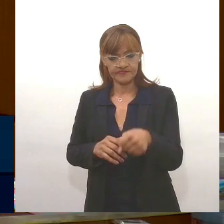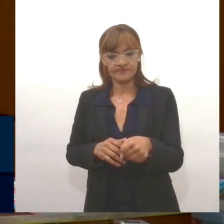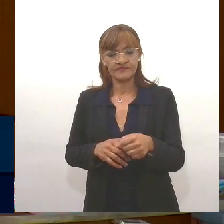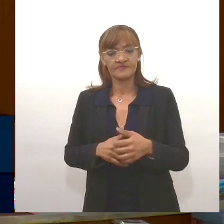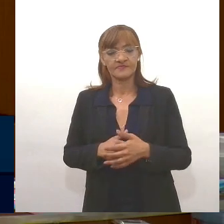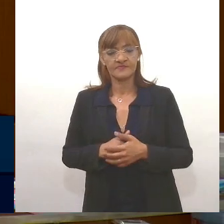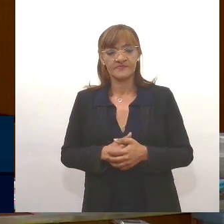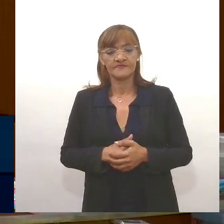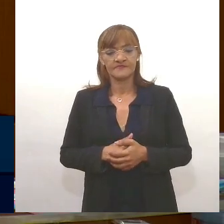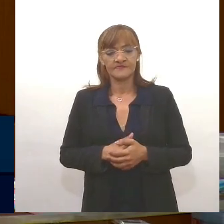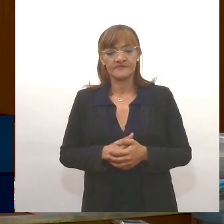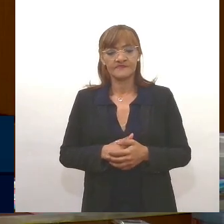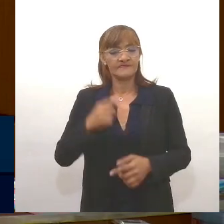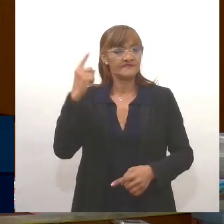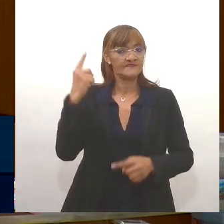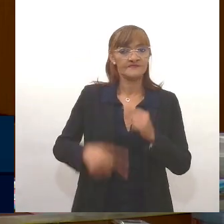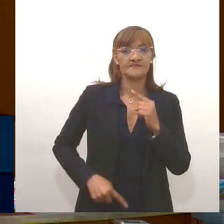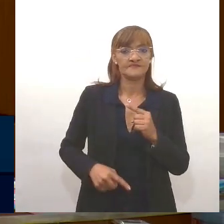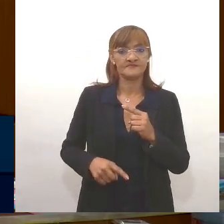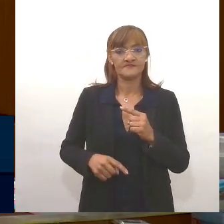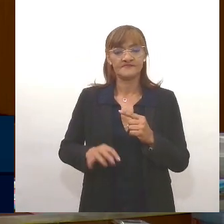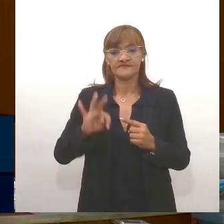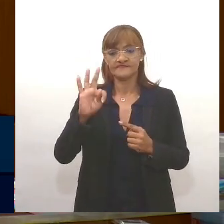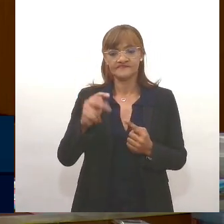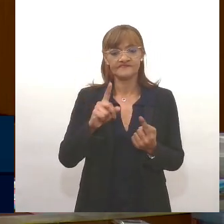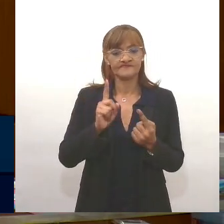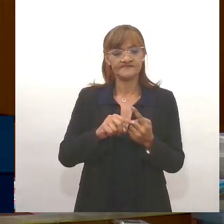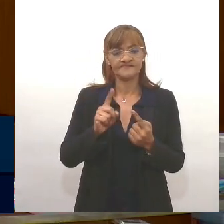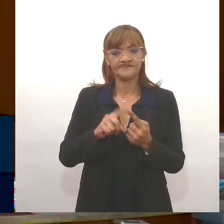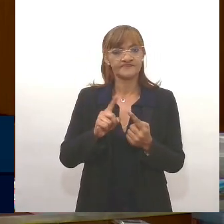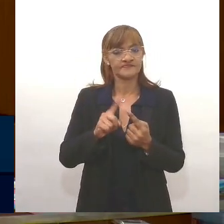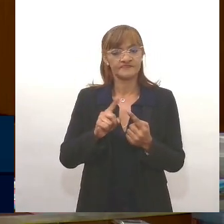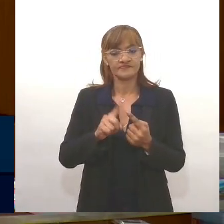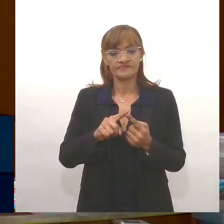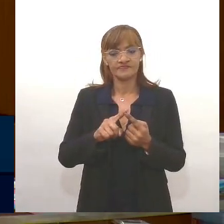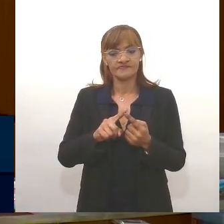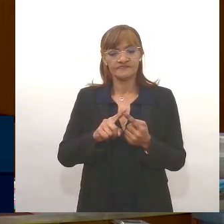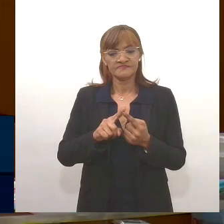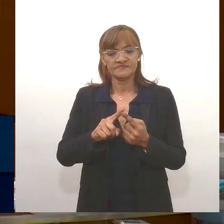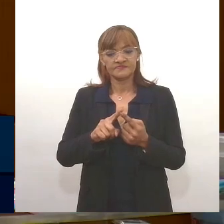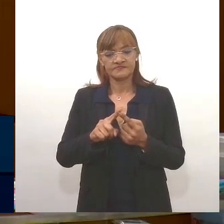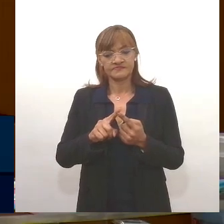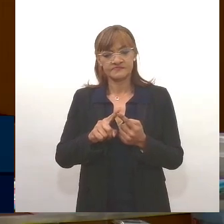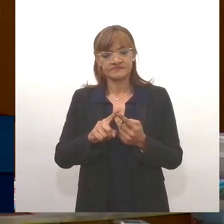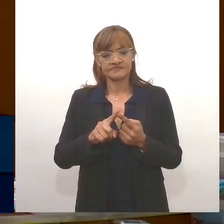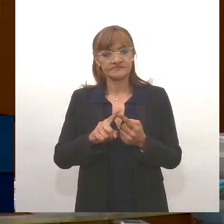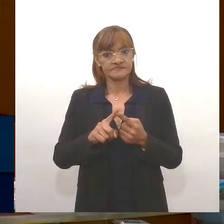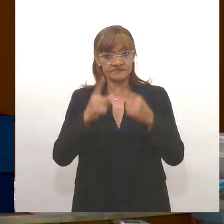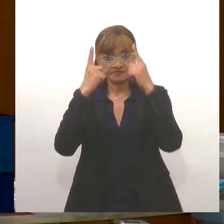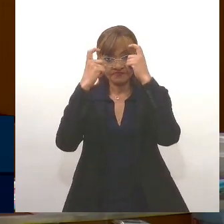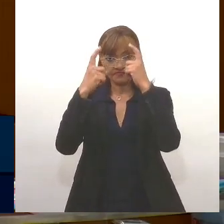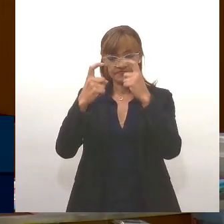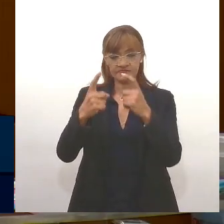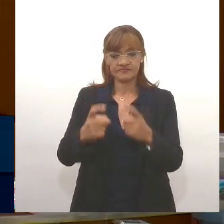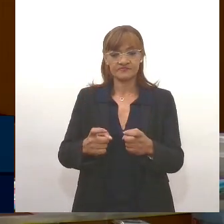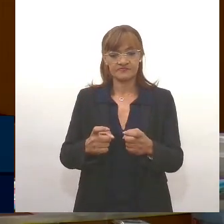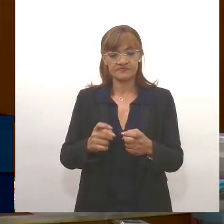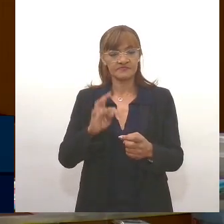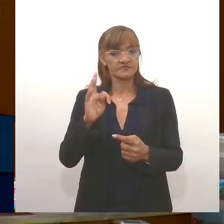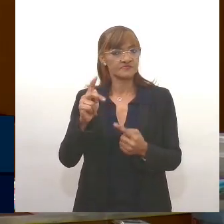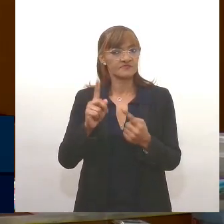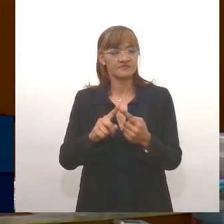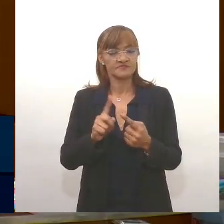qualquer tipo né de comportamento que gere violência que gere discriminação que